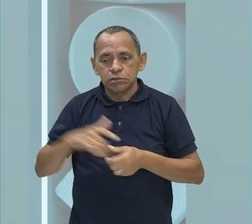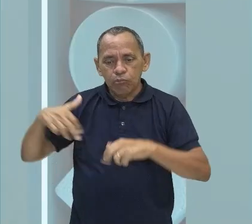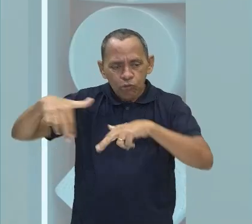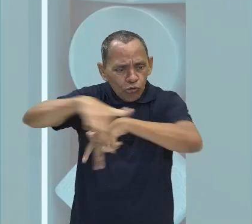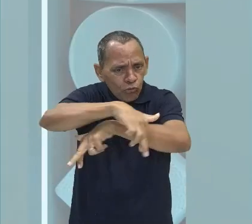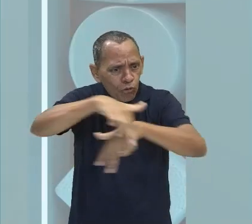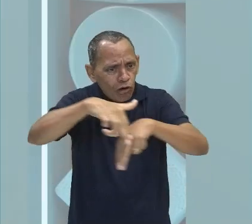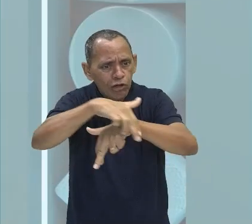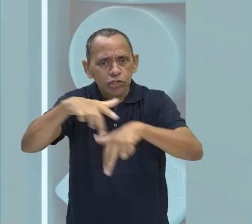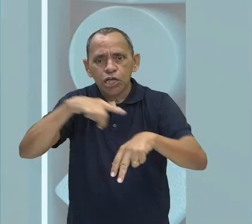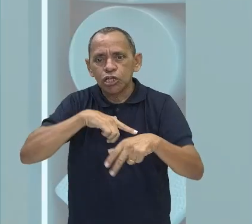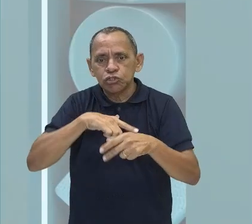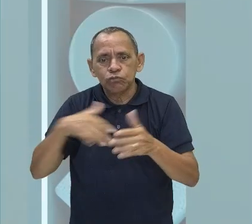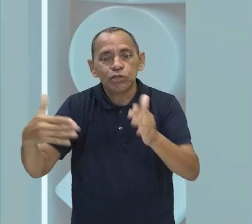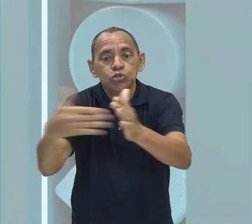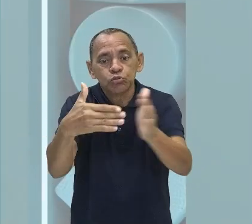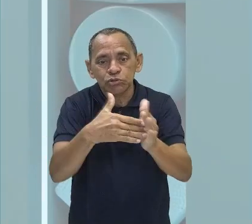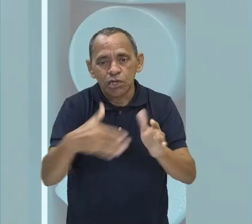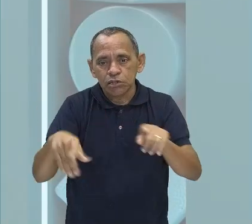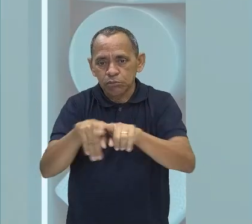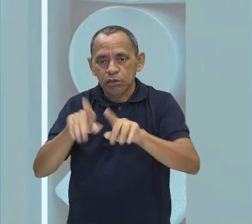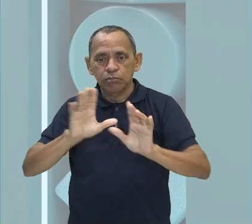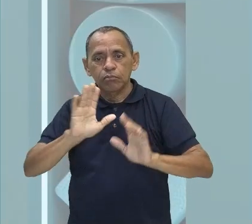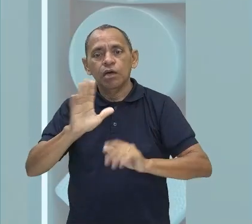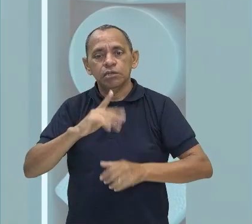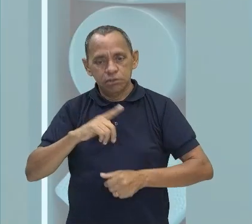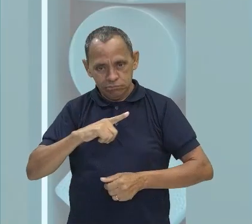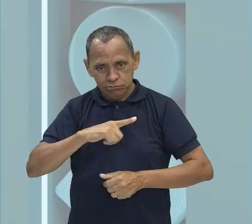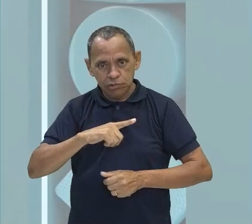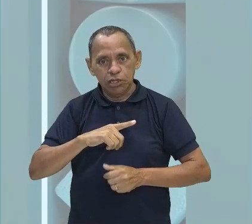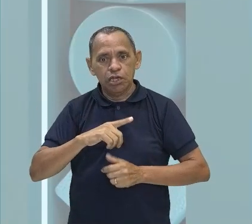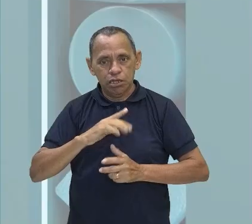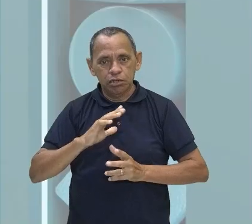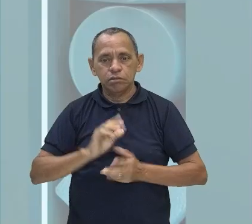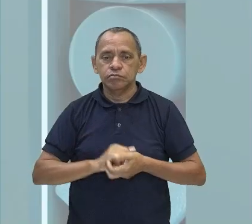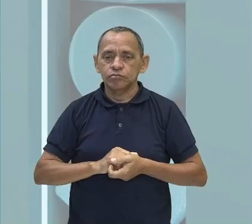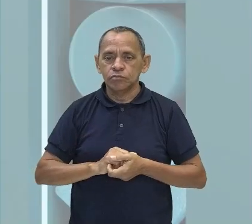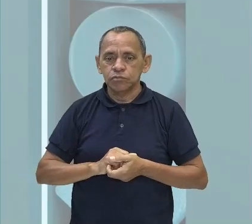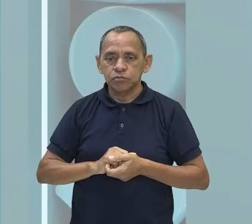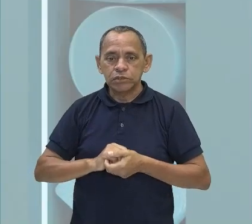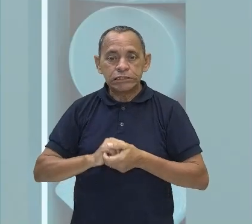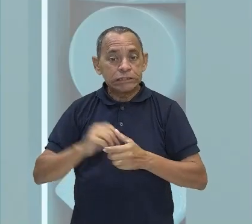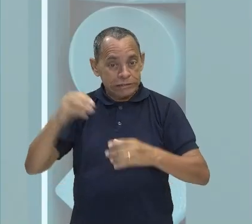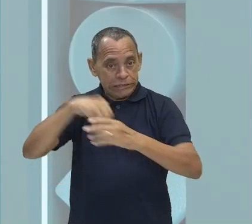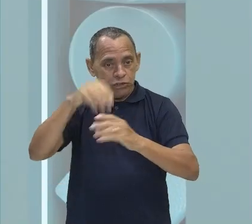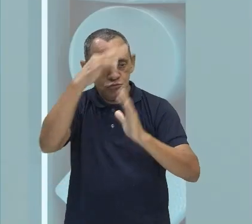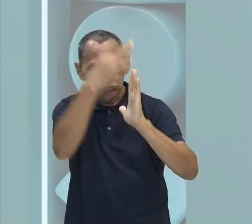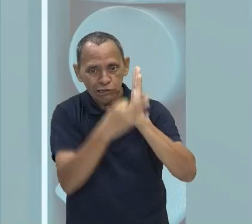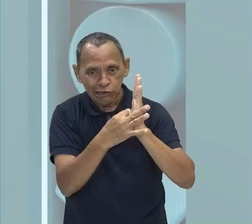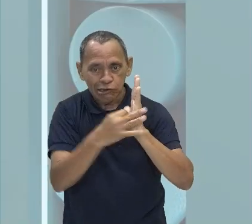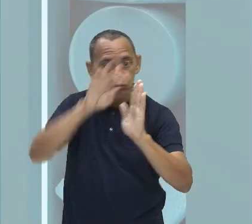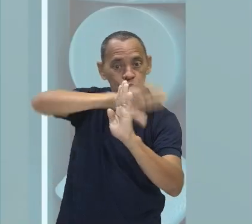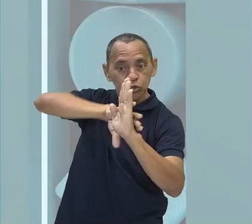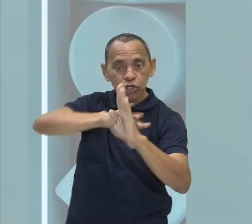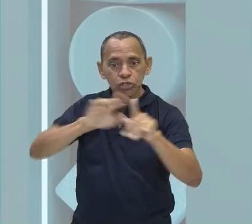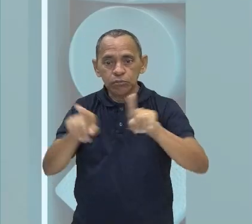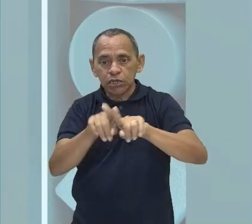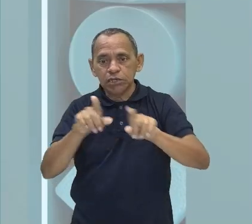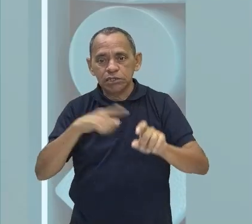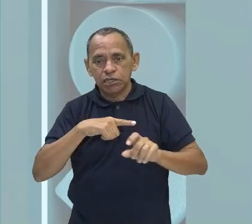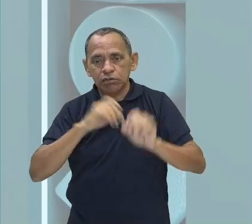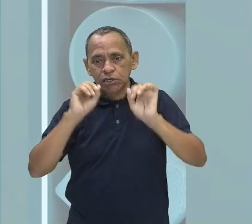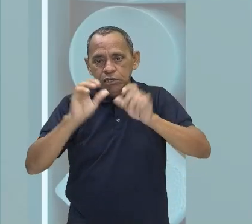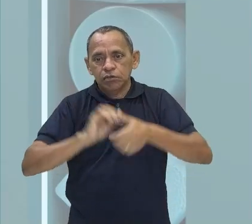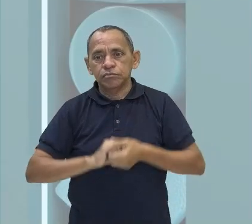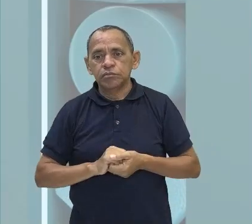esse obstáculo. Mas existe todo um subtexto, tudo aquilo que você pode captar se você for um bom leitor, se você gostar de literatura, ou